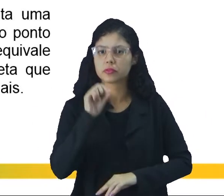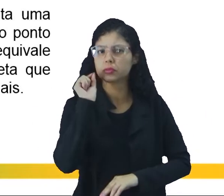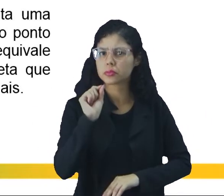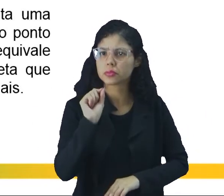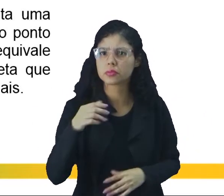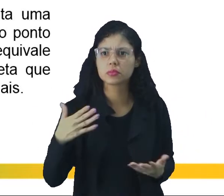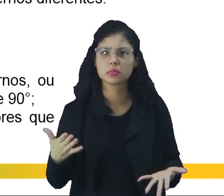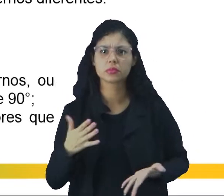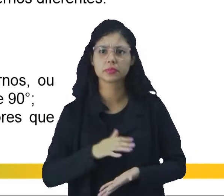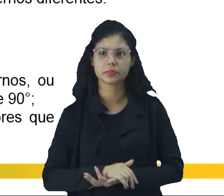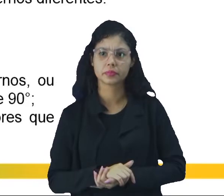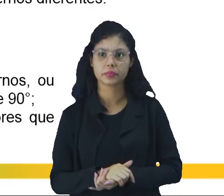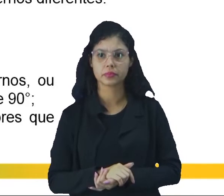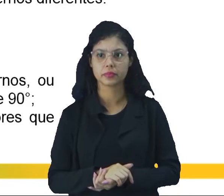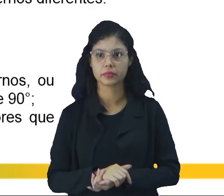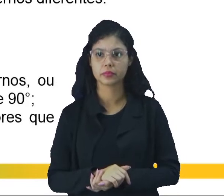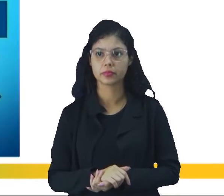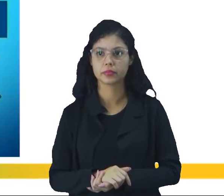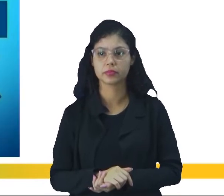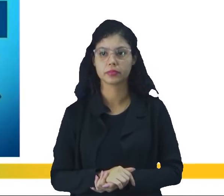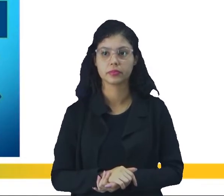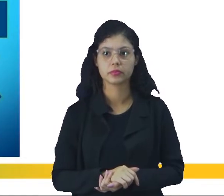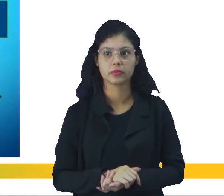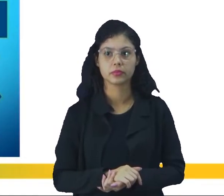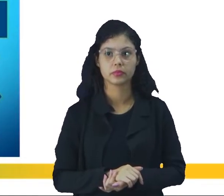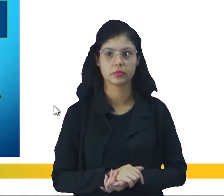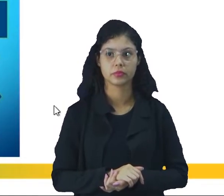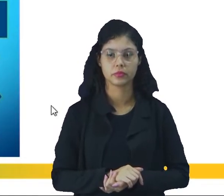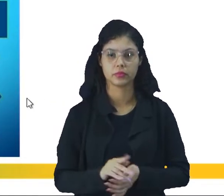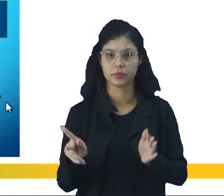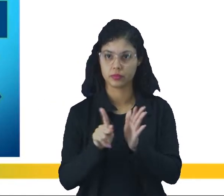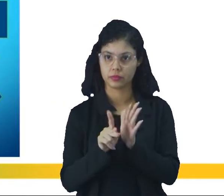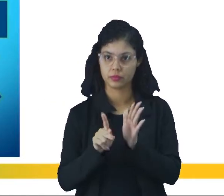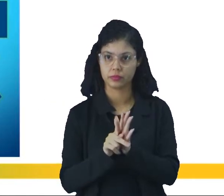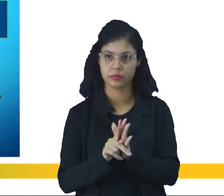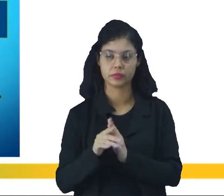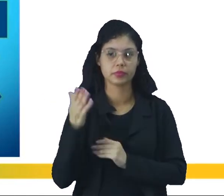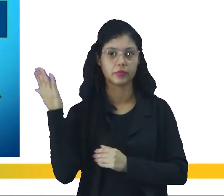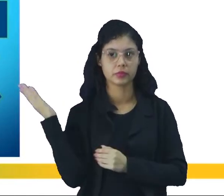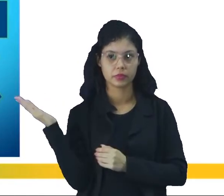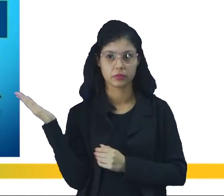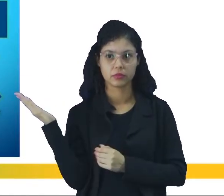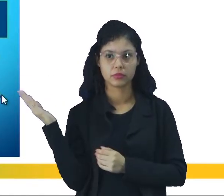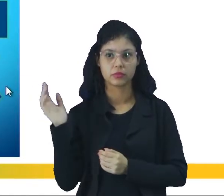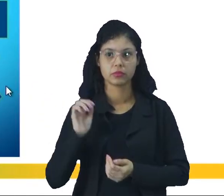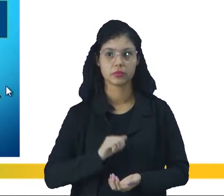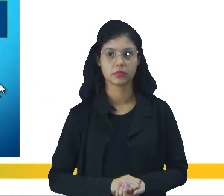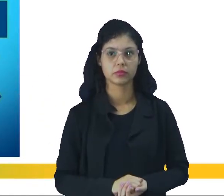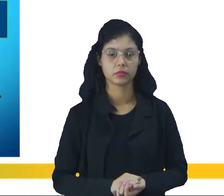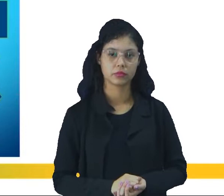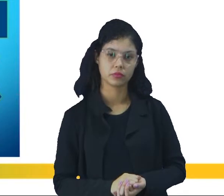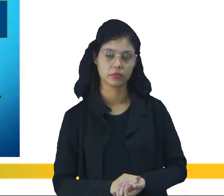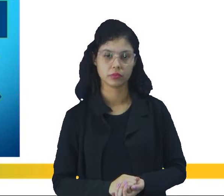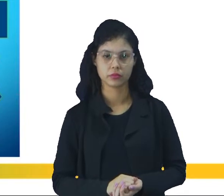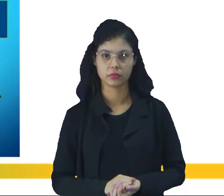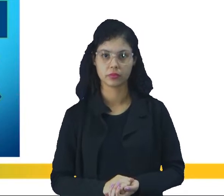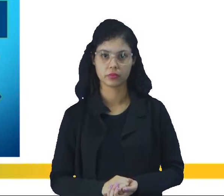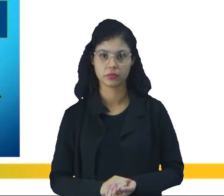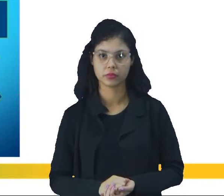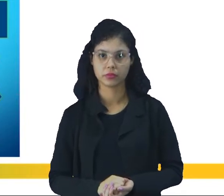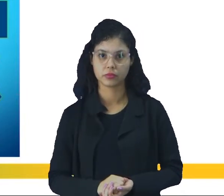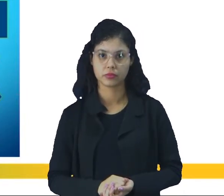é um losango, professor? Nesse caso, como é que é isso? É justamente, tá? Essa figura aqui, ó.